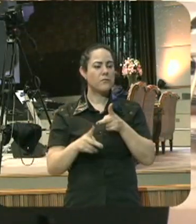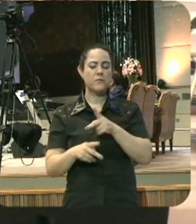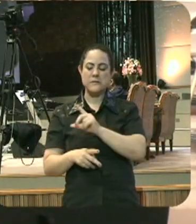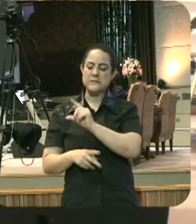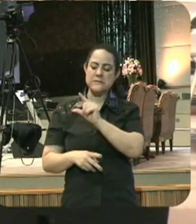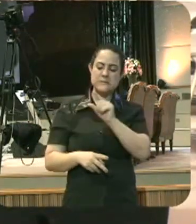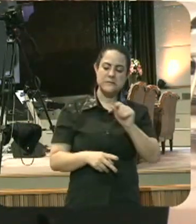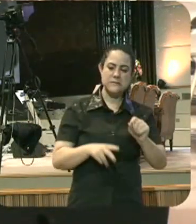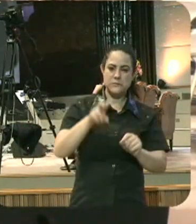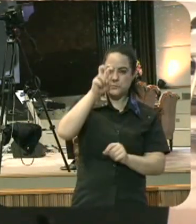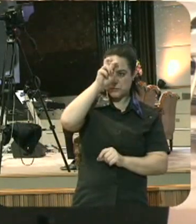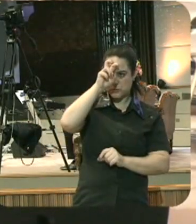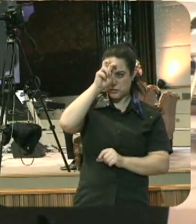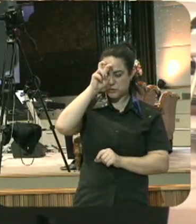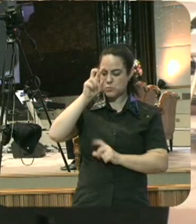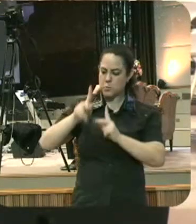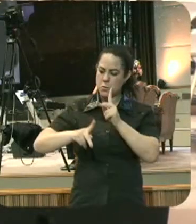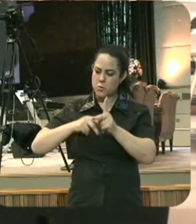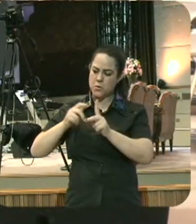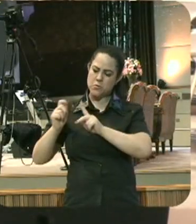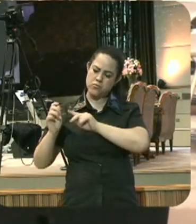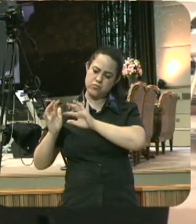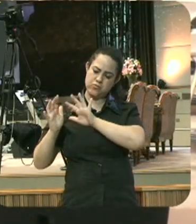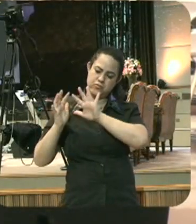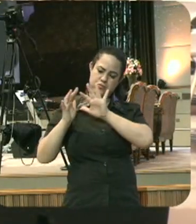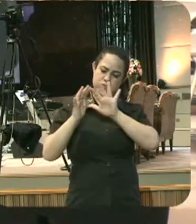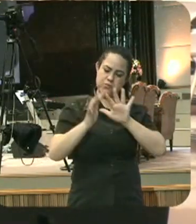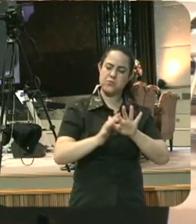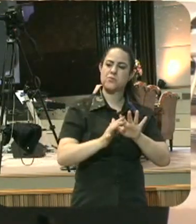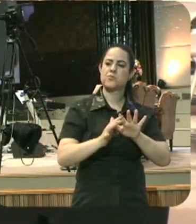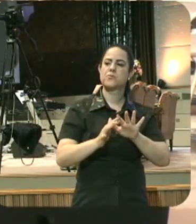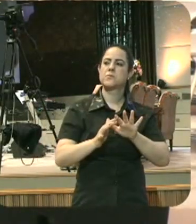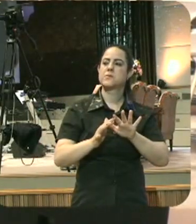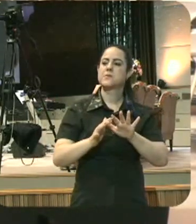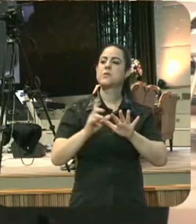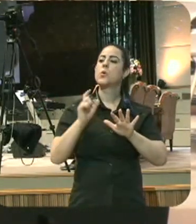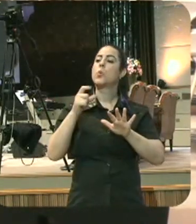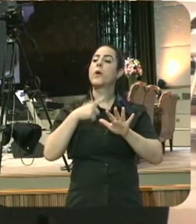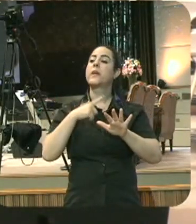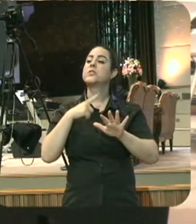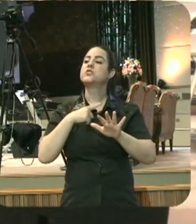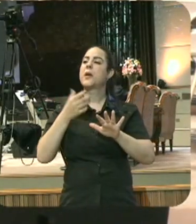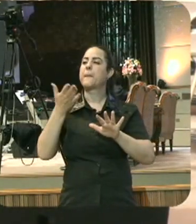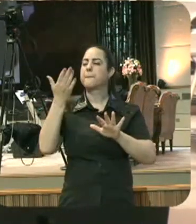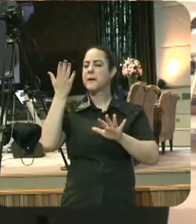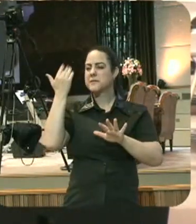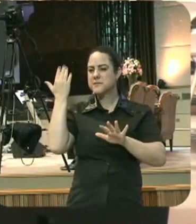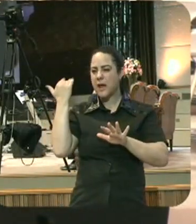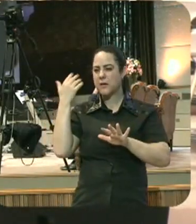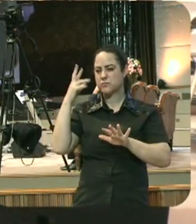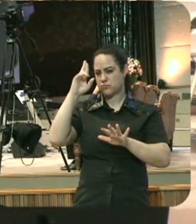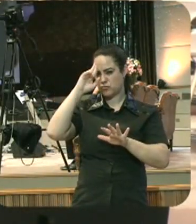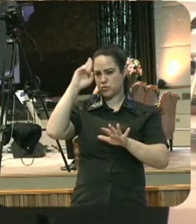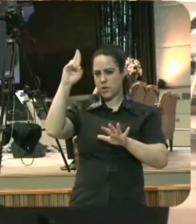Egito, eles dedicaram o que haviam recebido dos seus antigos senhores,